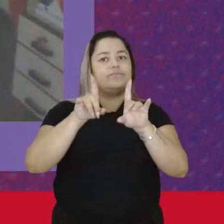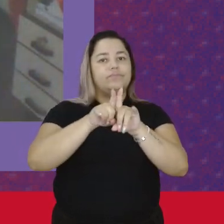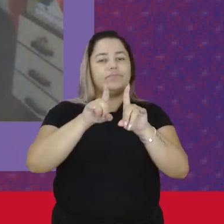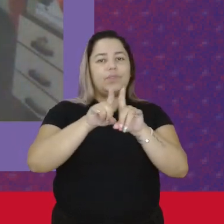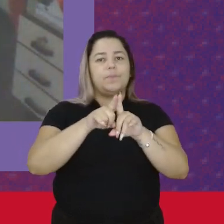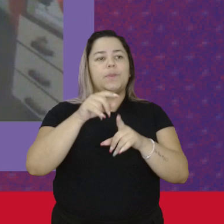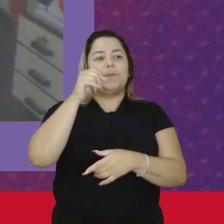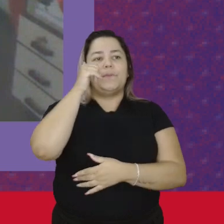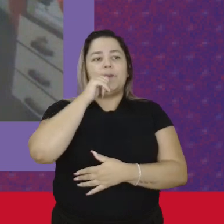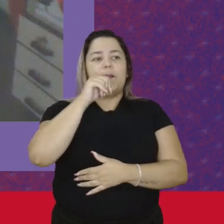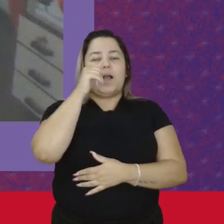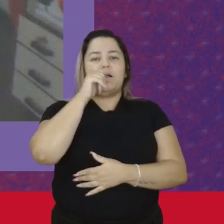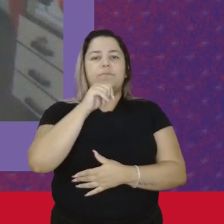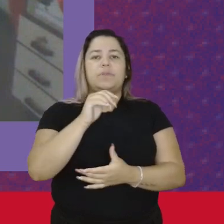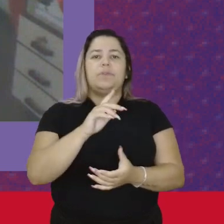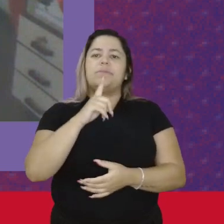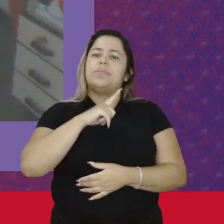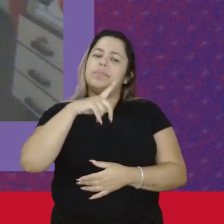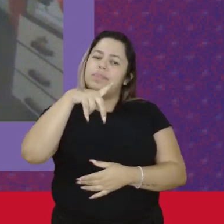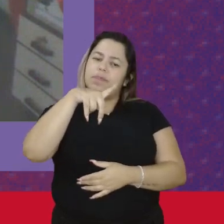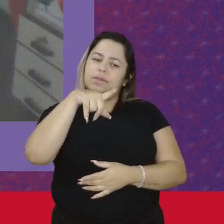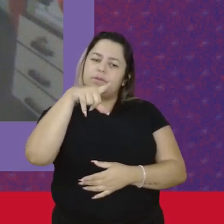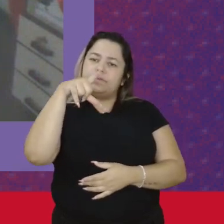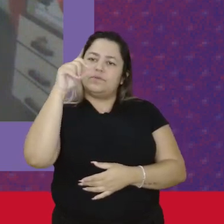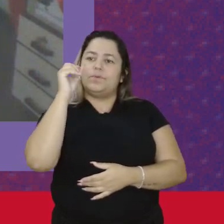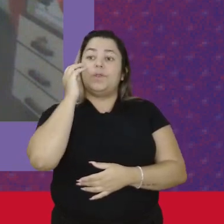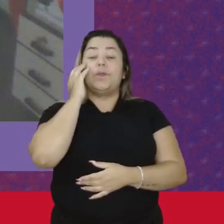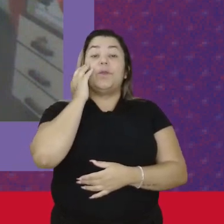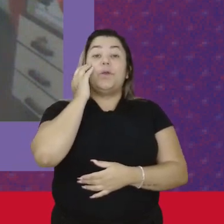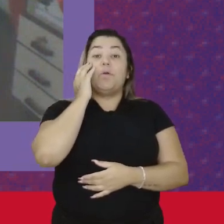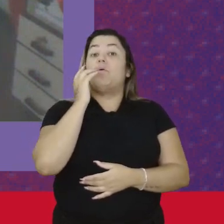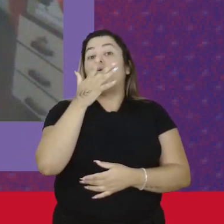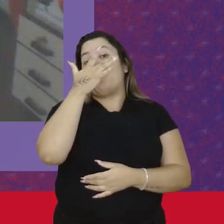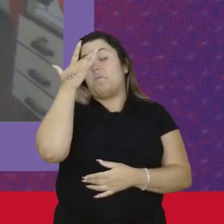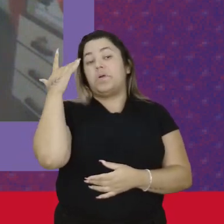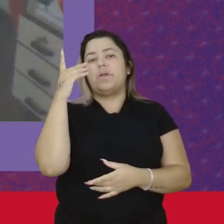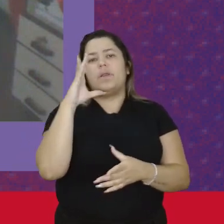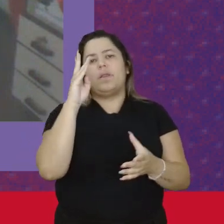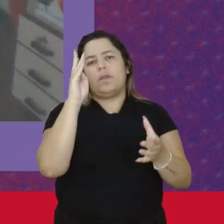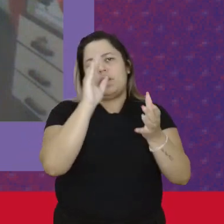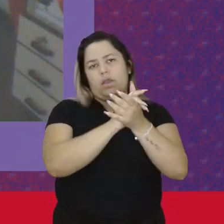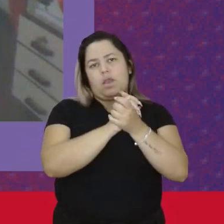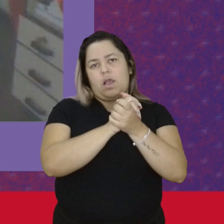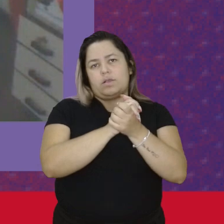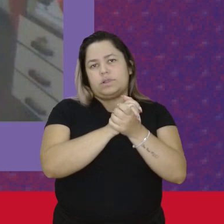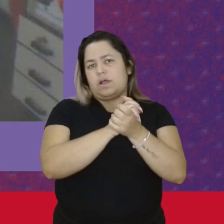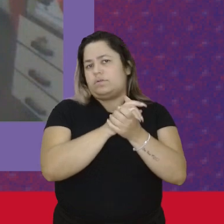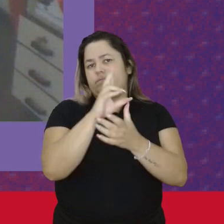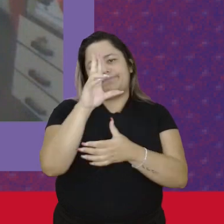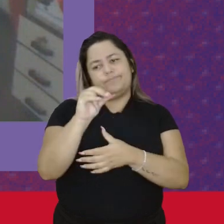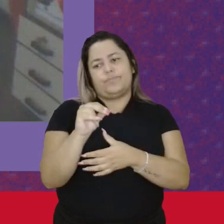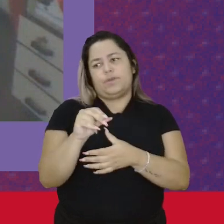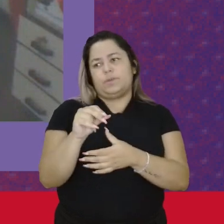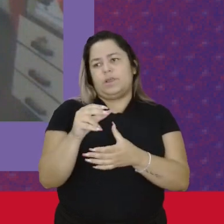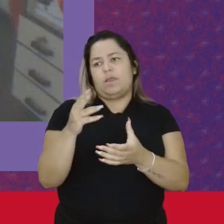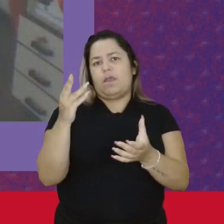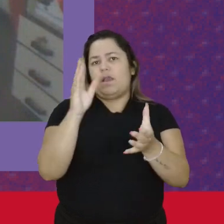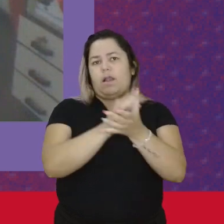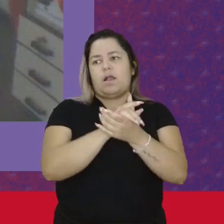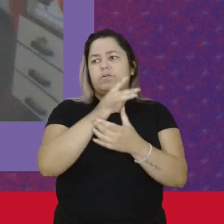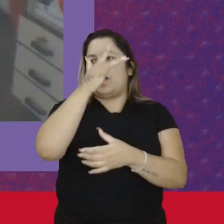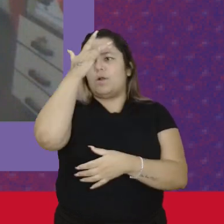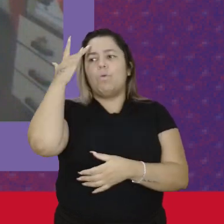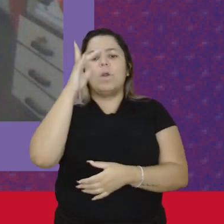que as mulheres têm que escolher com quem casar, né? Não é assim, casar com quem